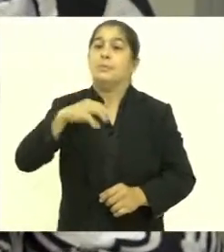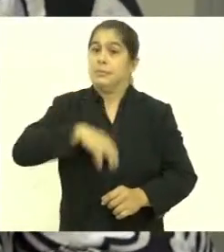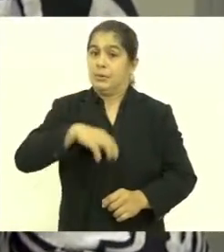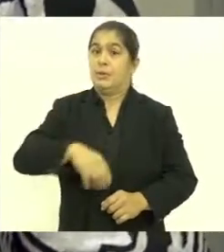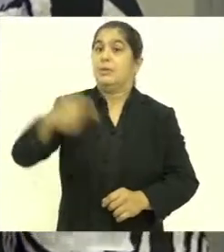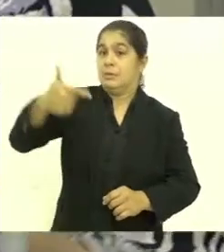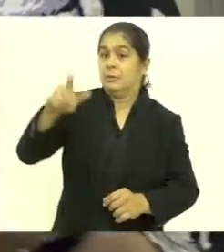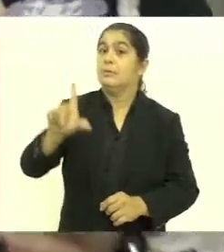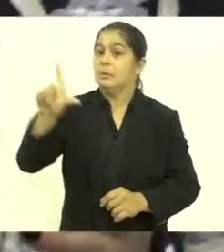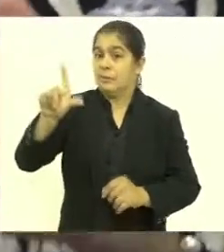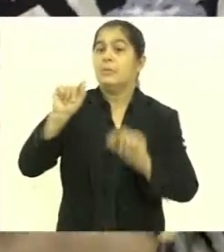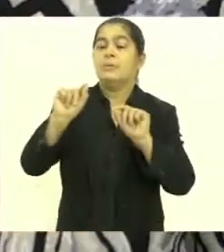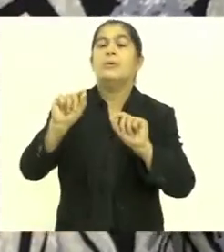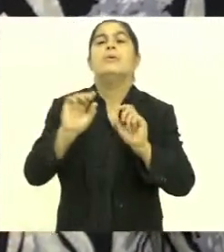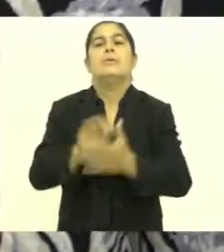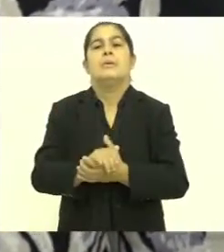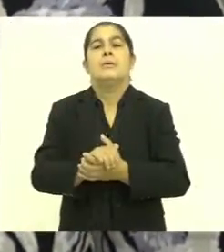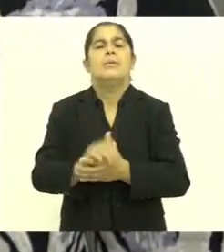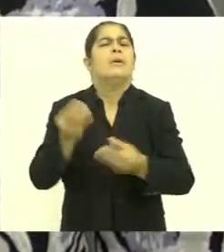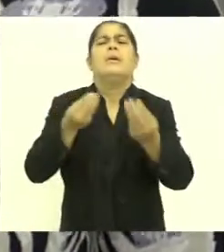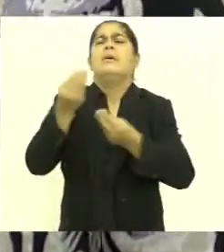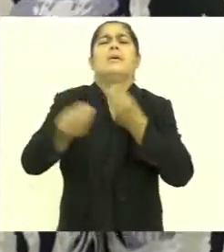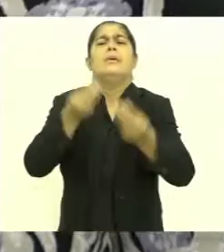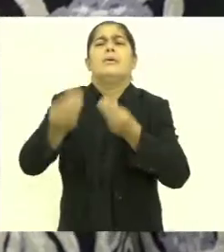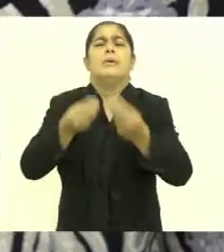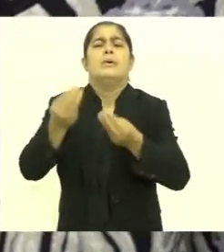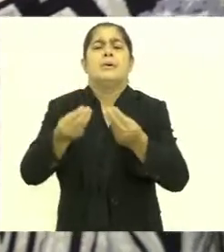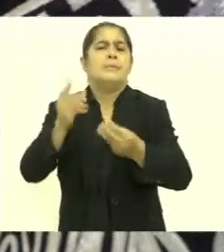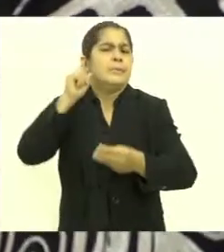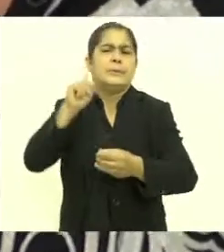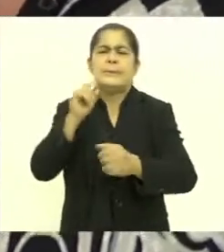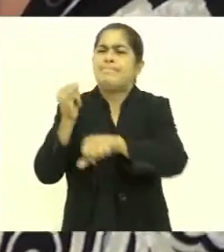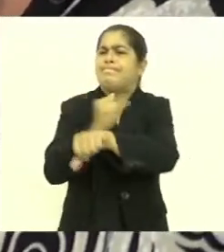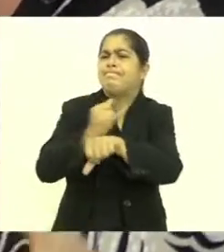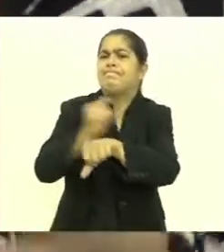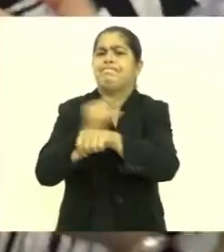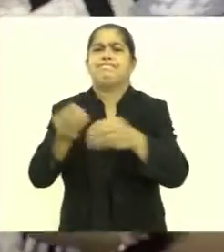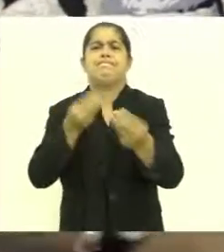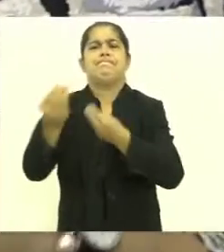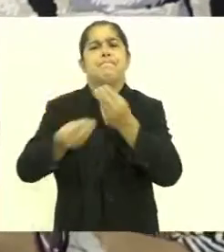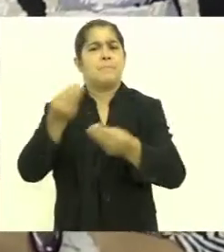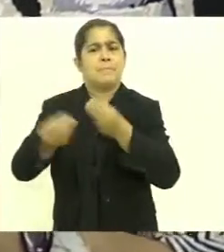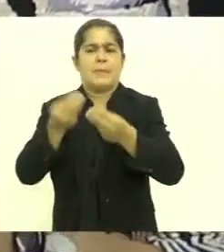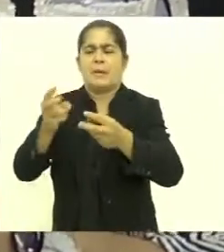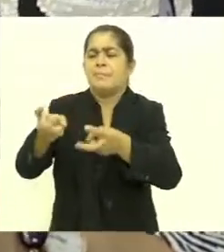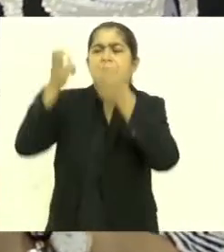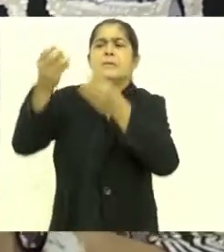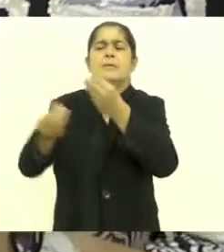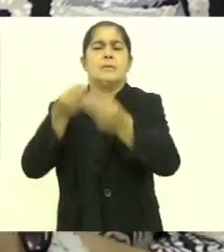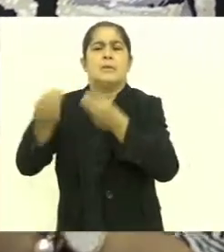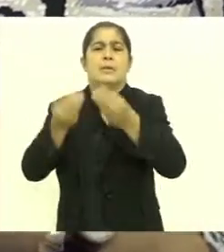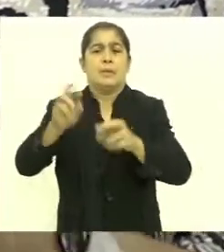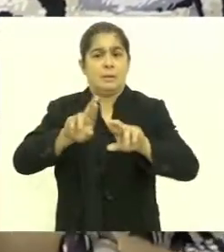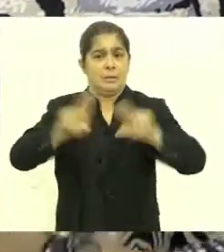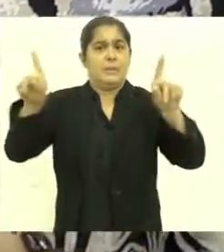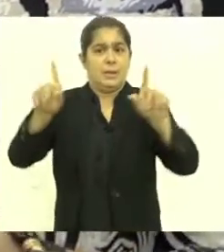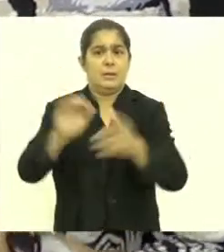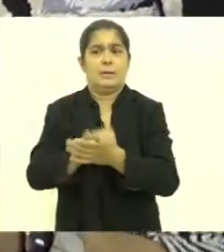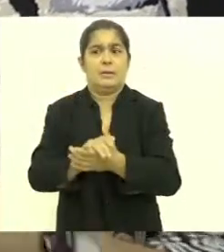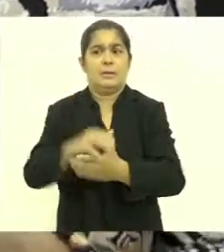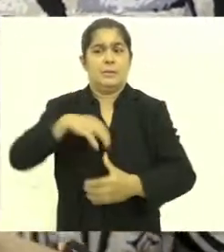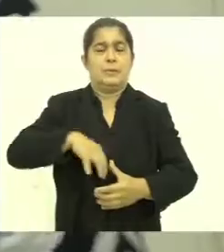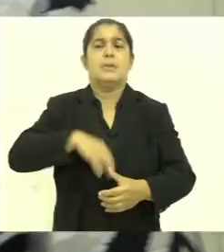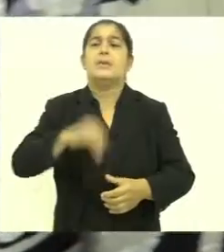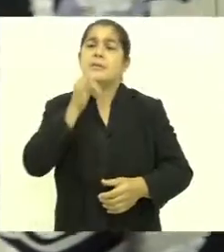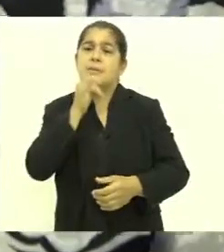do surdo e o português é a segunda língua. Então, como é que eu faço para eles perceberem o que acontece,